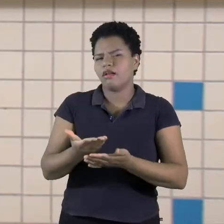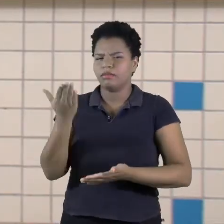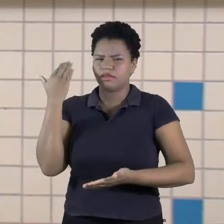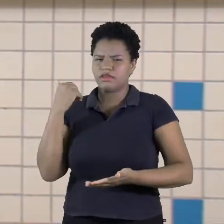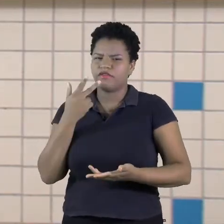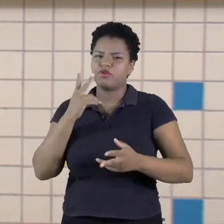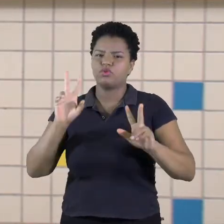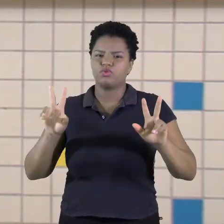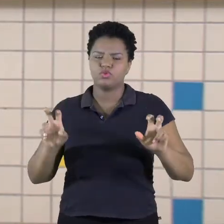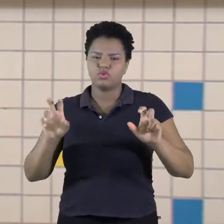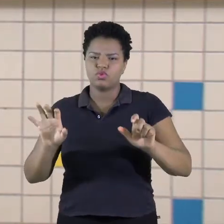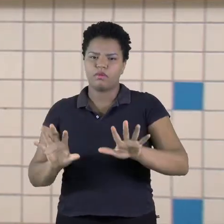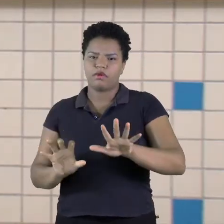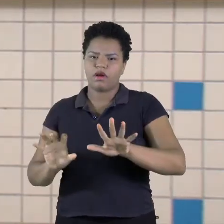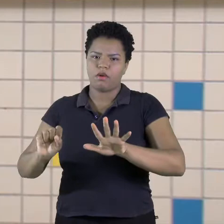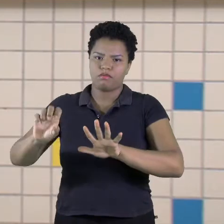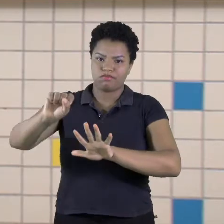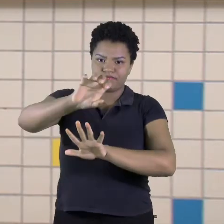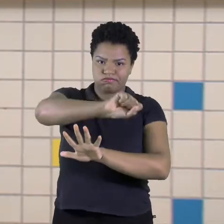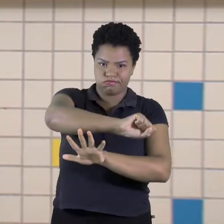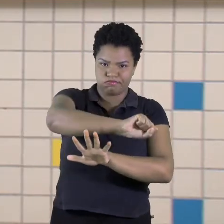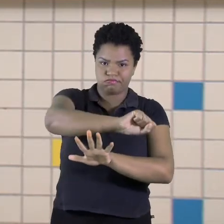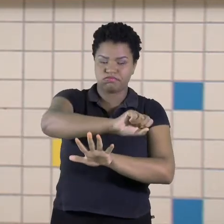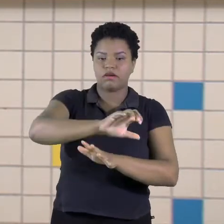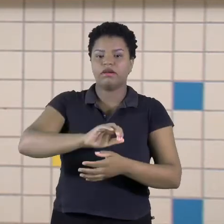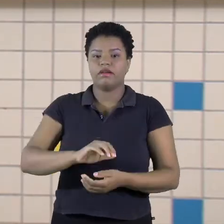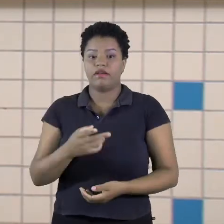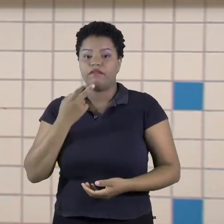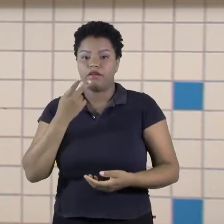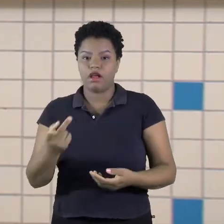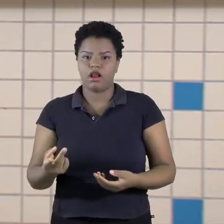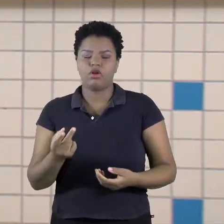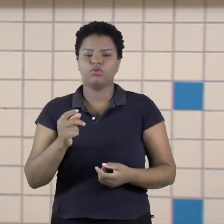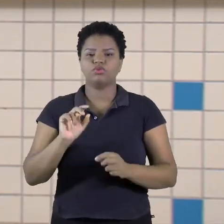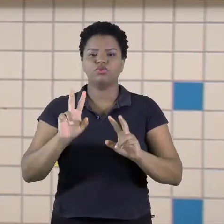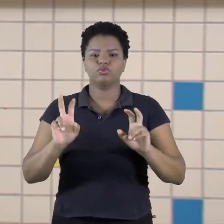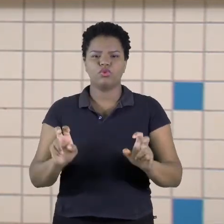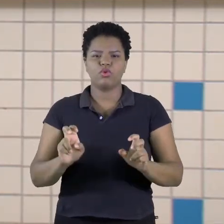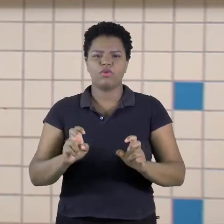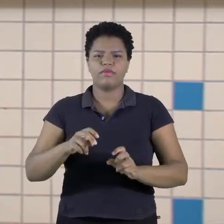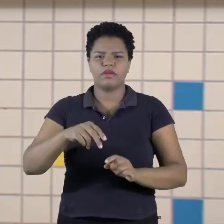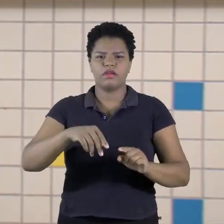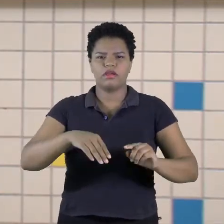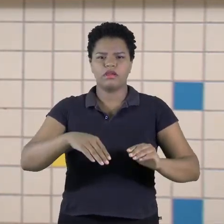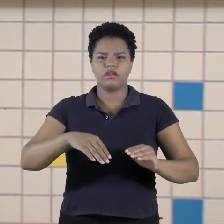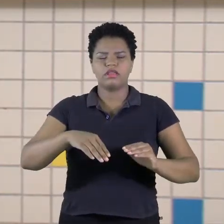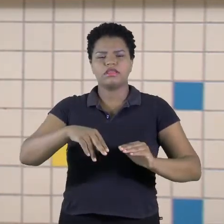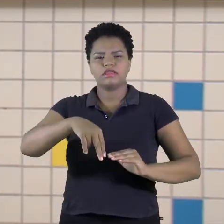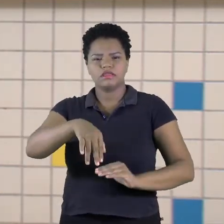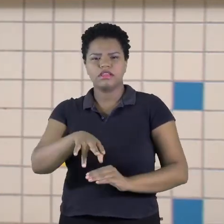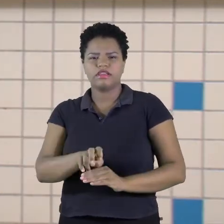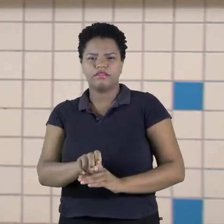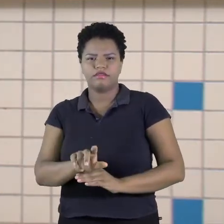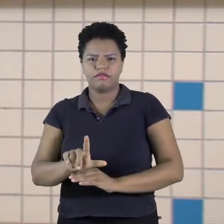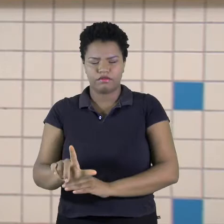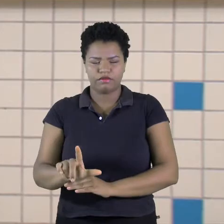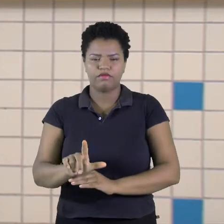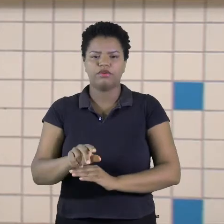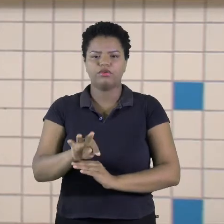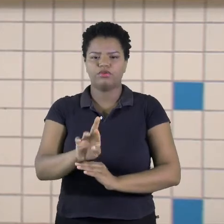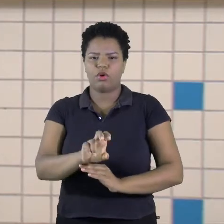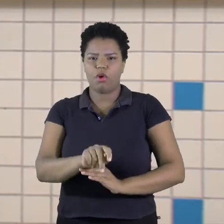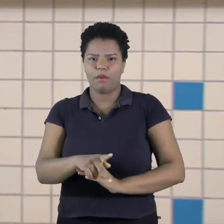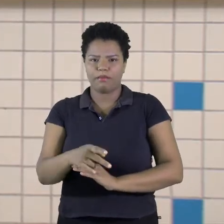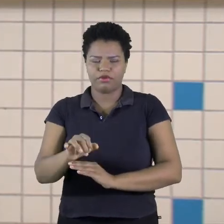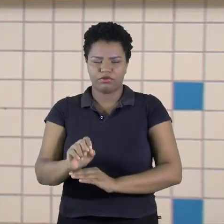cadeias alimentares? Lembra que eu expliquei para vocês os níveis tróficos da cadeia, que eram de produtores, de